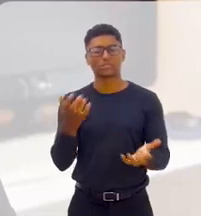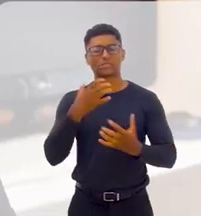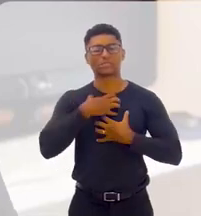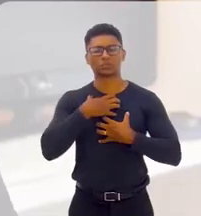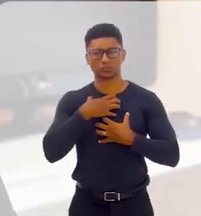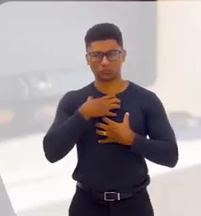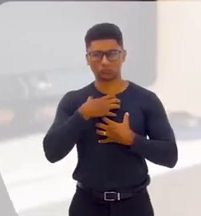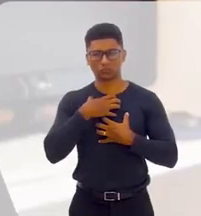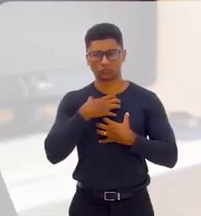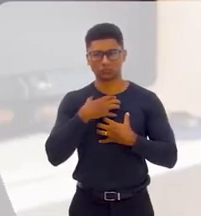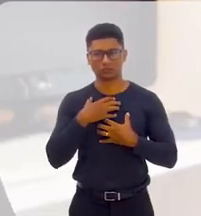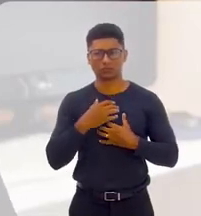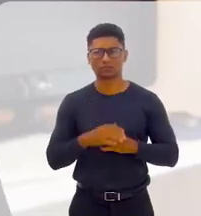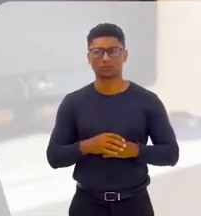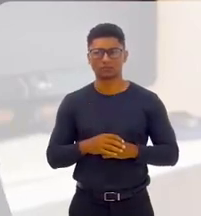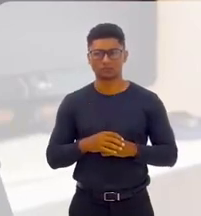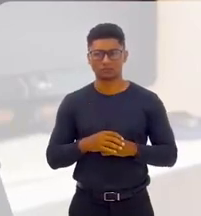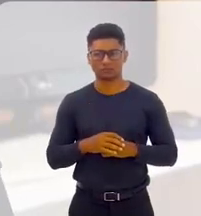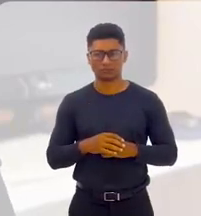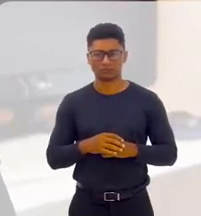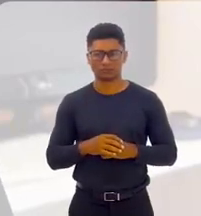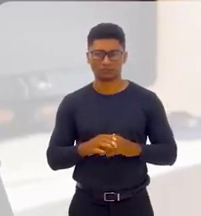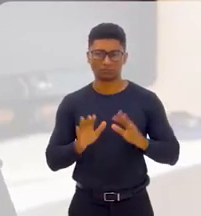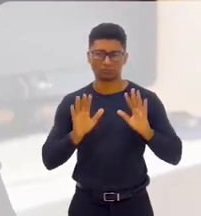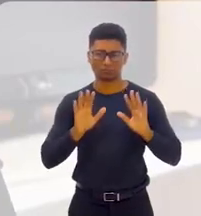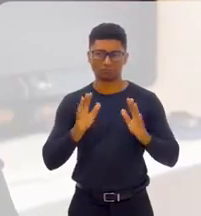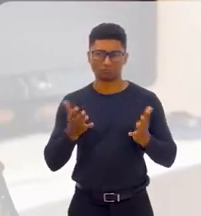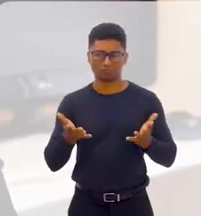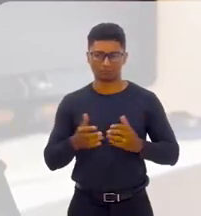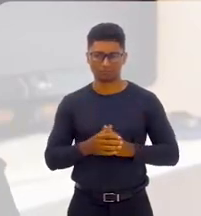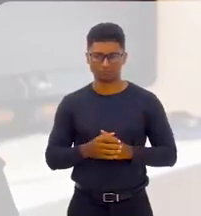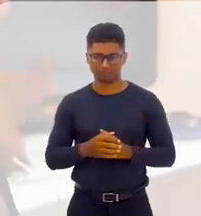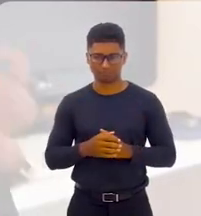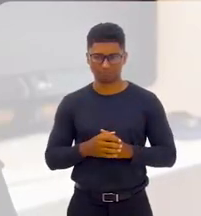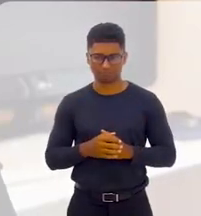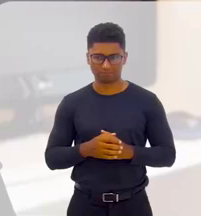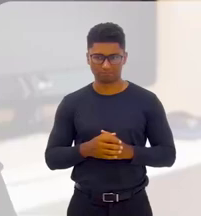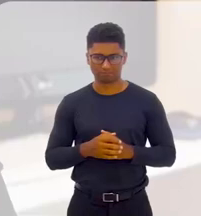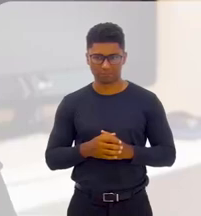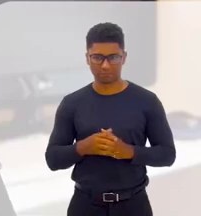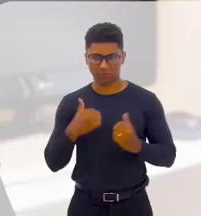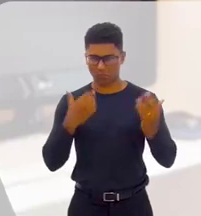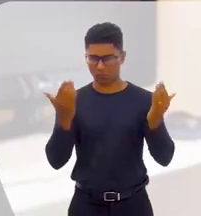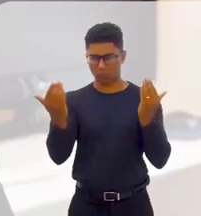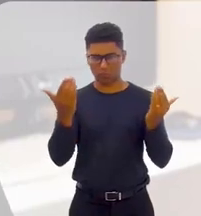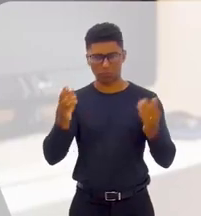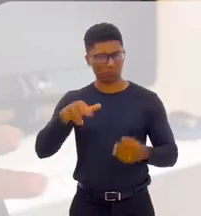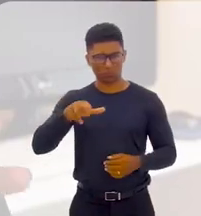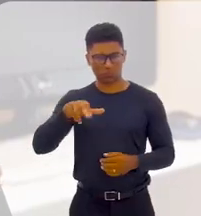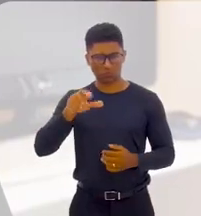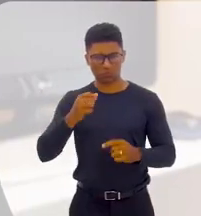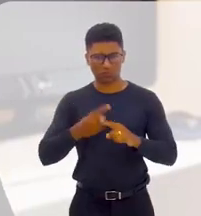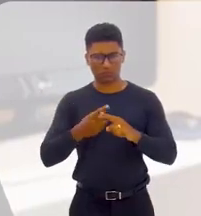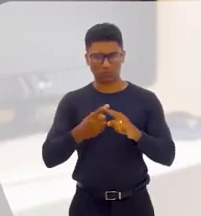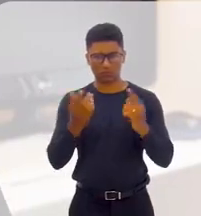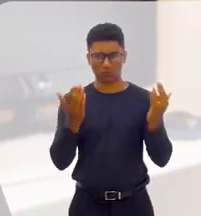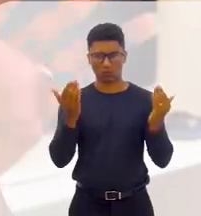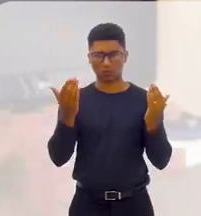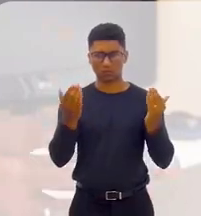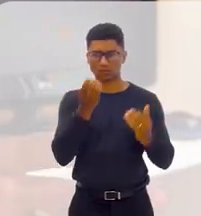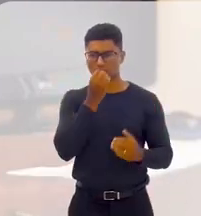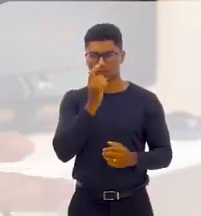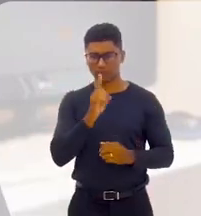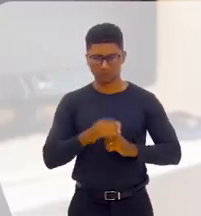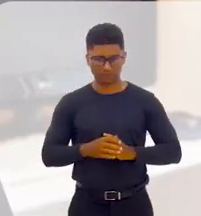eu sinto. Mas vamos lá, né? Eu não vou nunca querer fazer nenhum tipo de comparação, até porque comparações